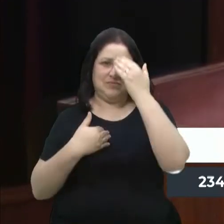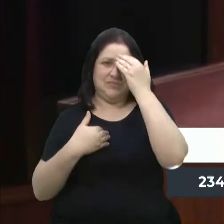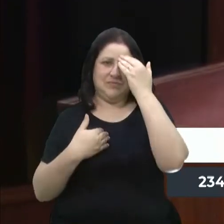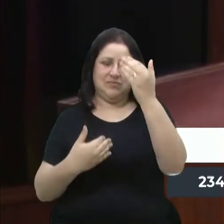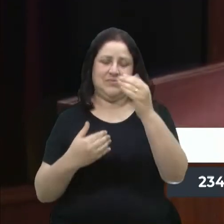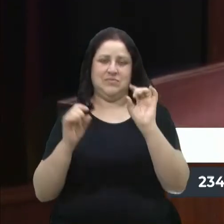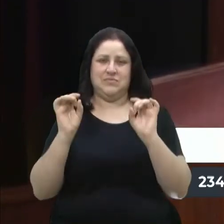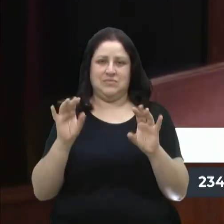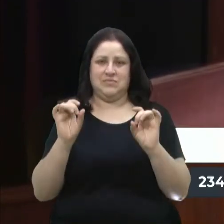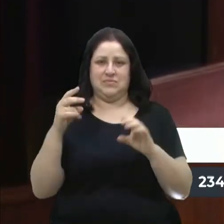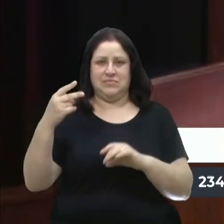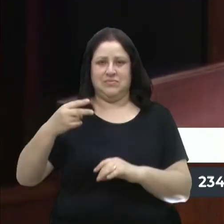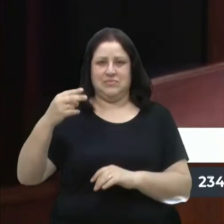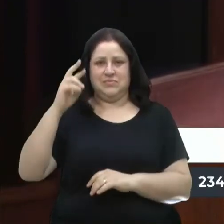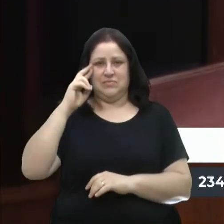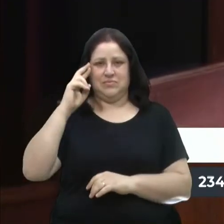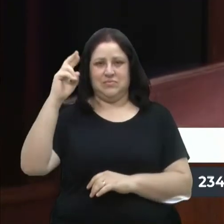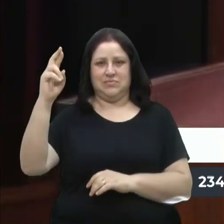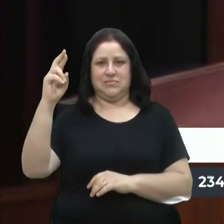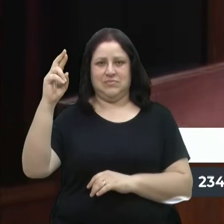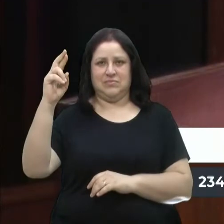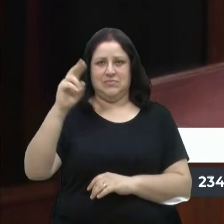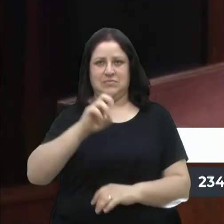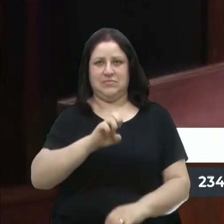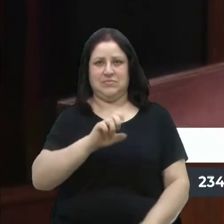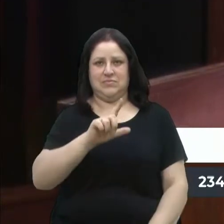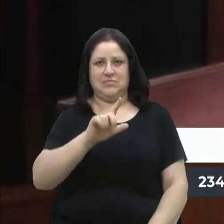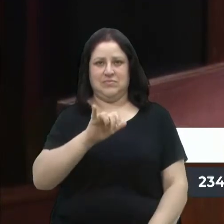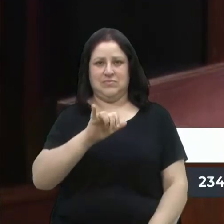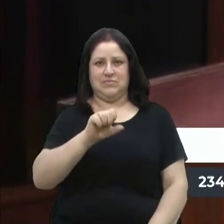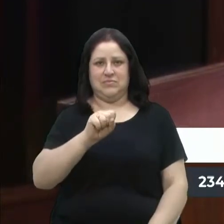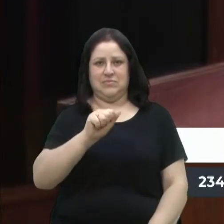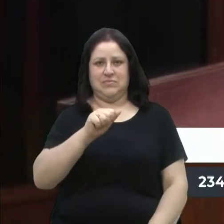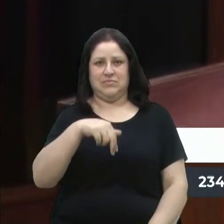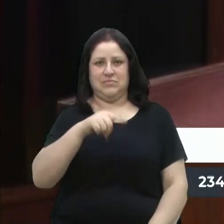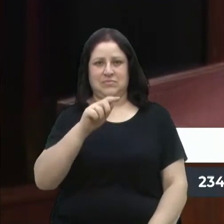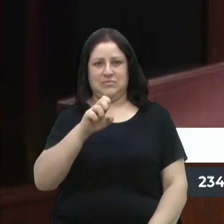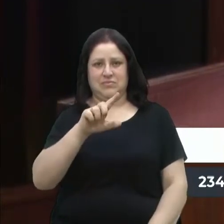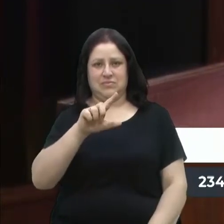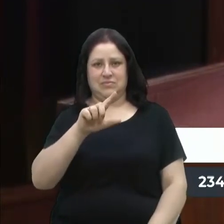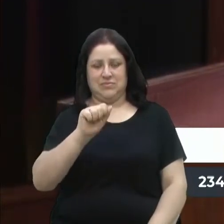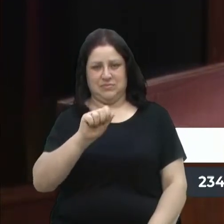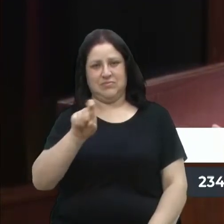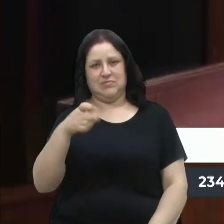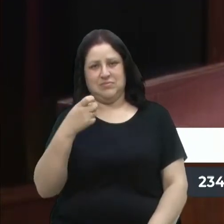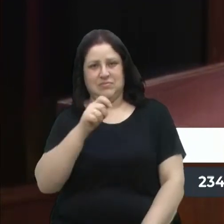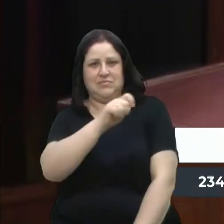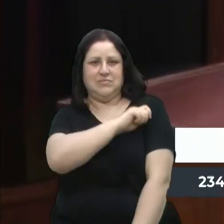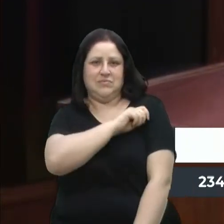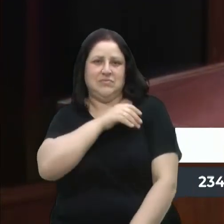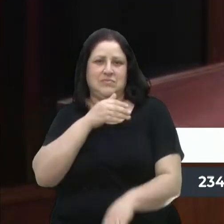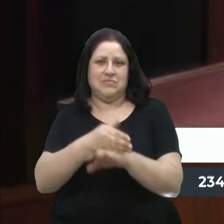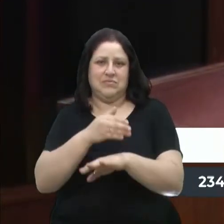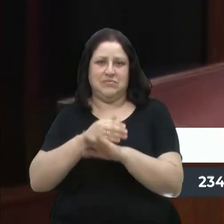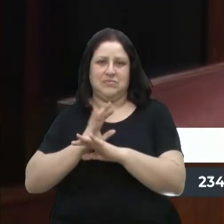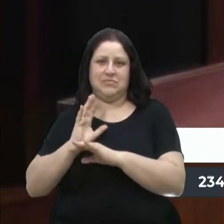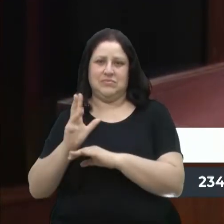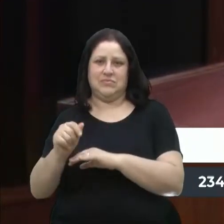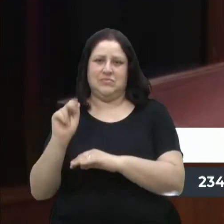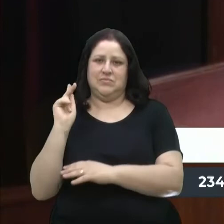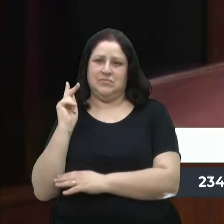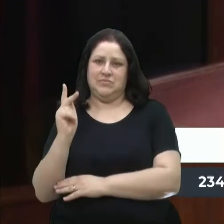vice-diretora Elisângela que foi aluna da nossa escola né participou de toda essa história teve seus filhos